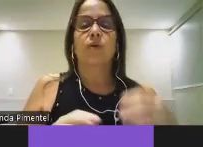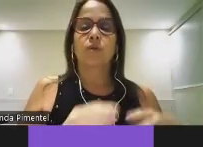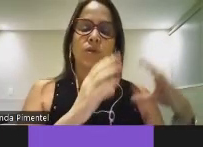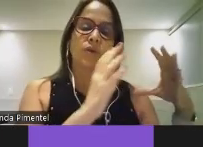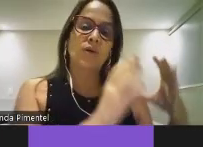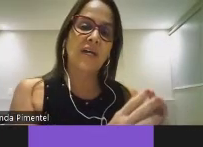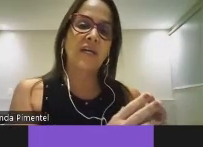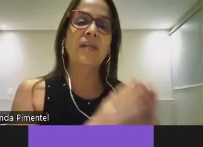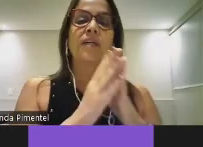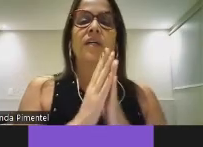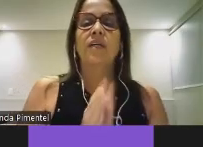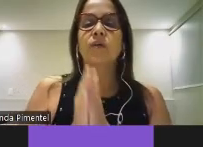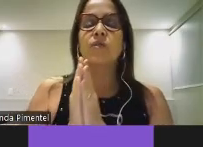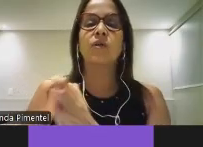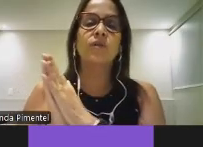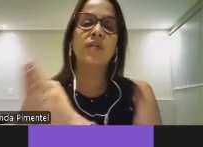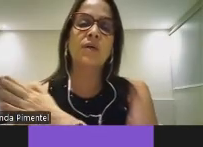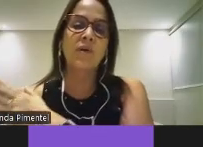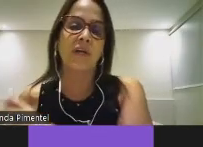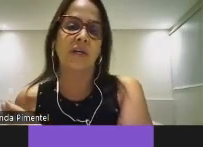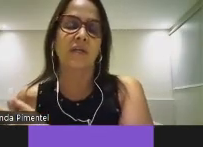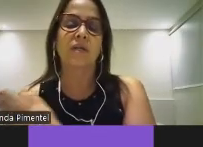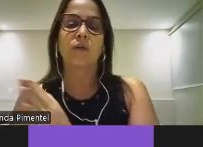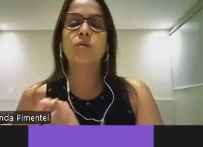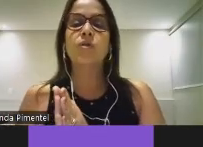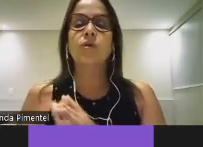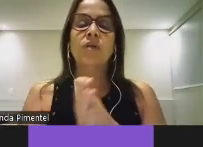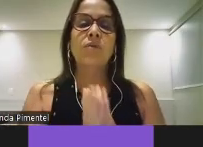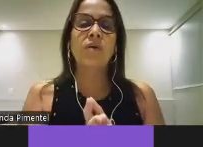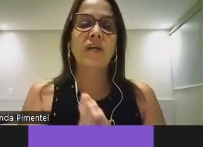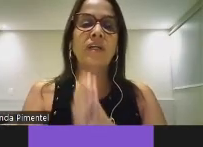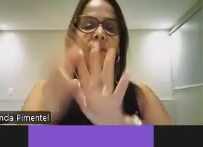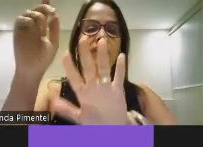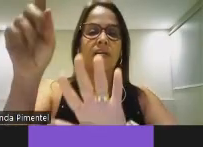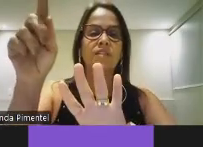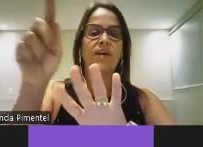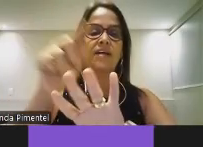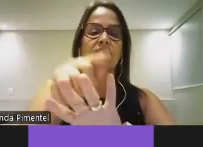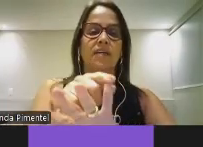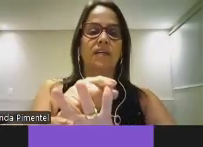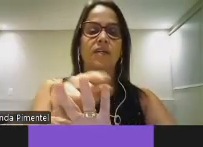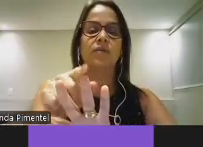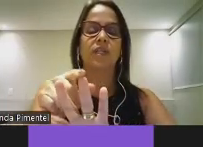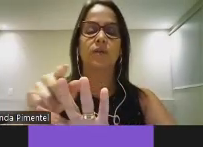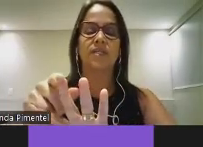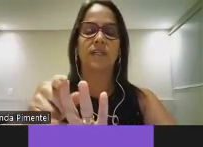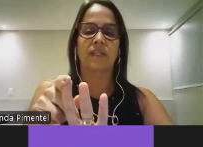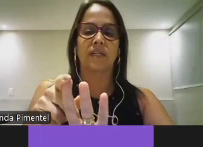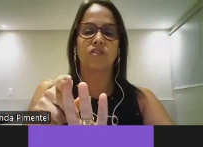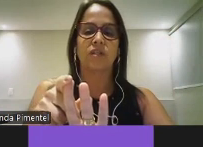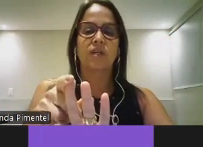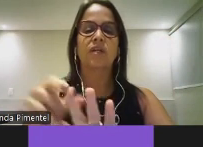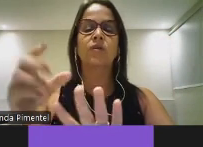pronto. O sono REM e o sono não REM. O sono não REM tem três fases, N1, N2 e N3. E o